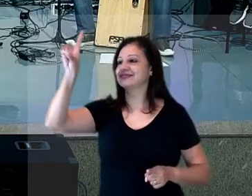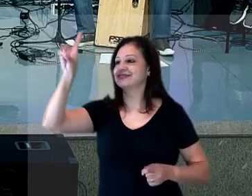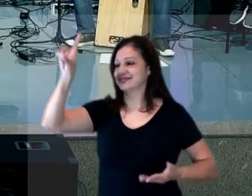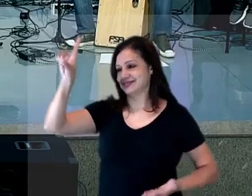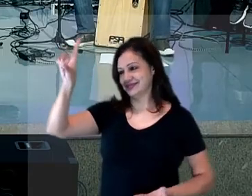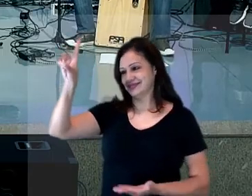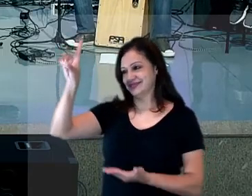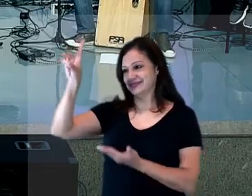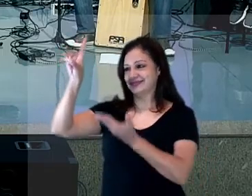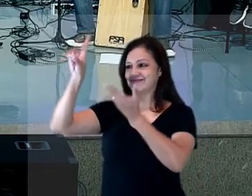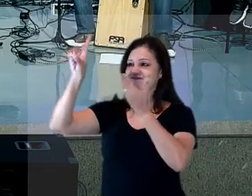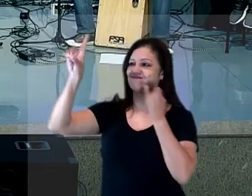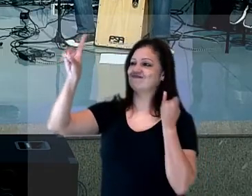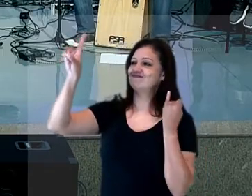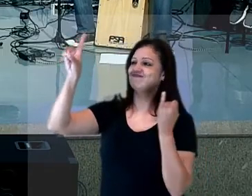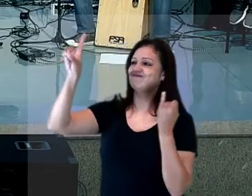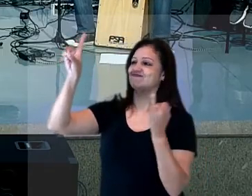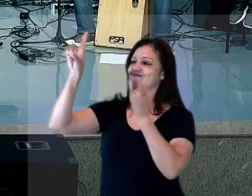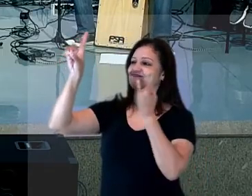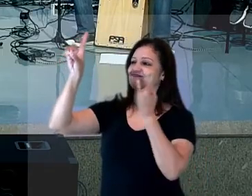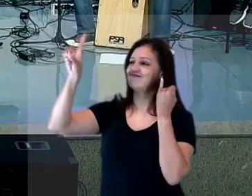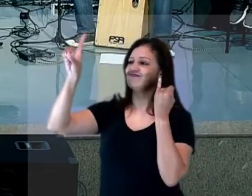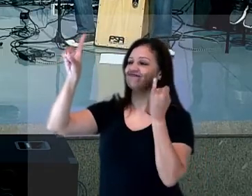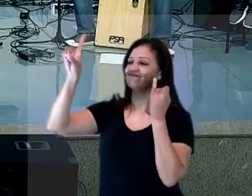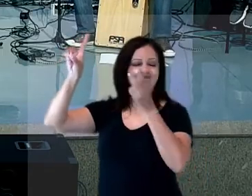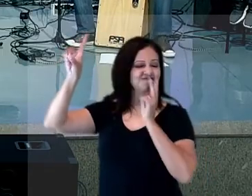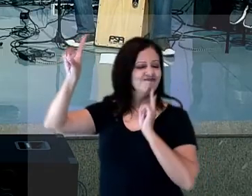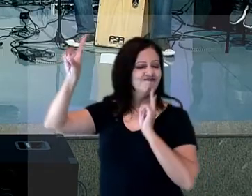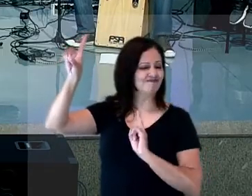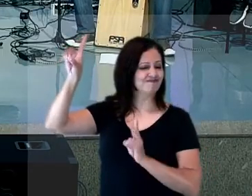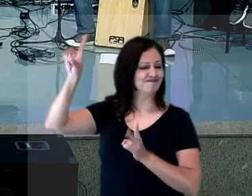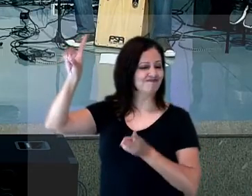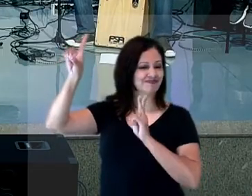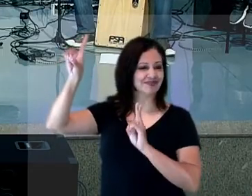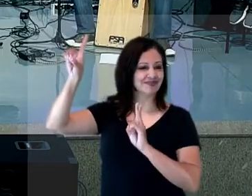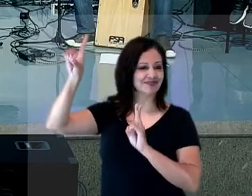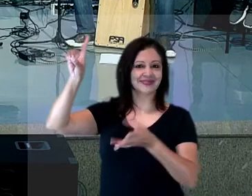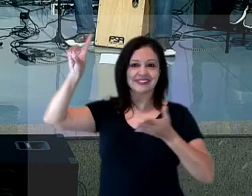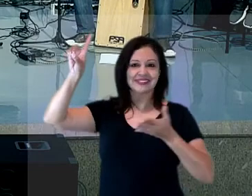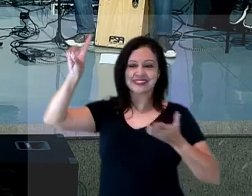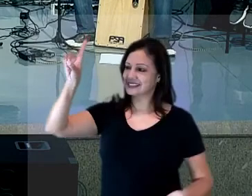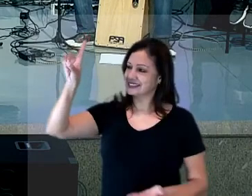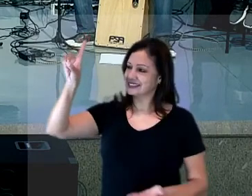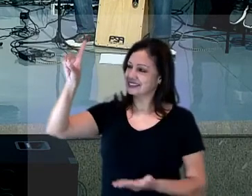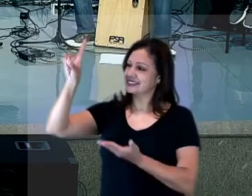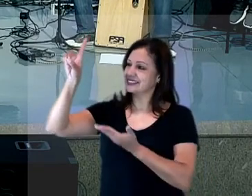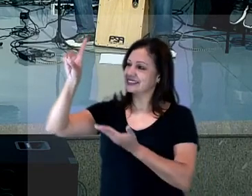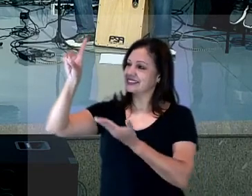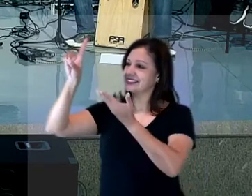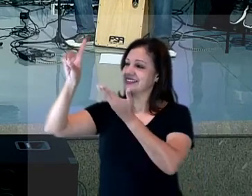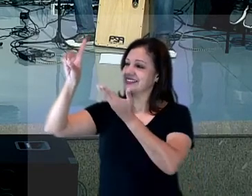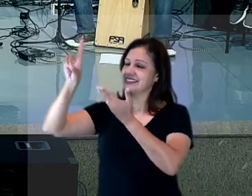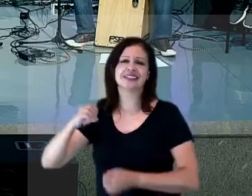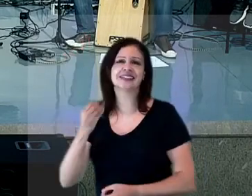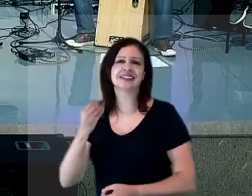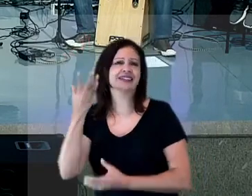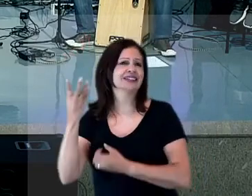é. Haja o que houver, sempre será